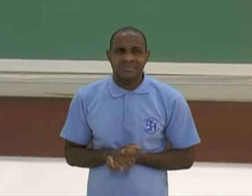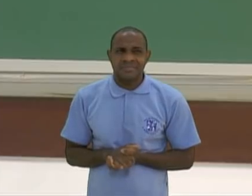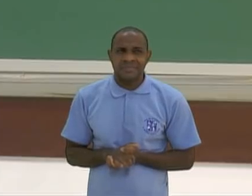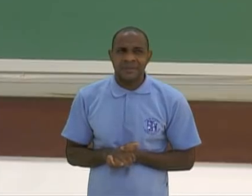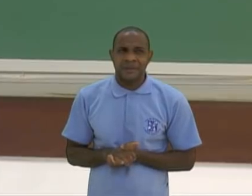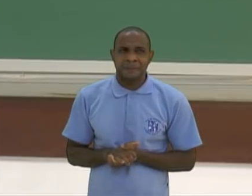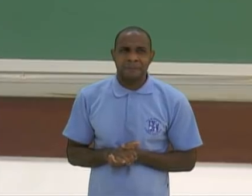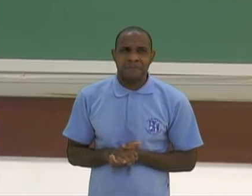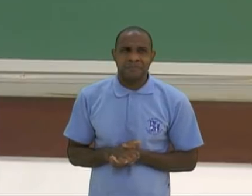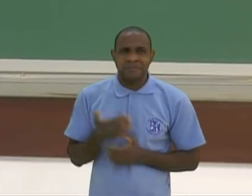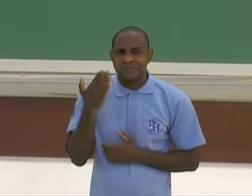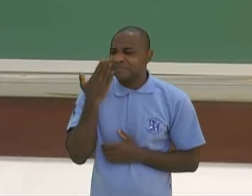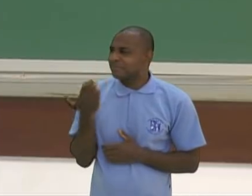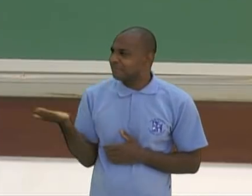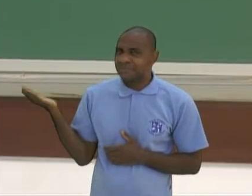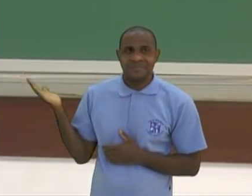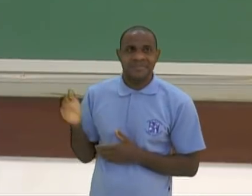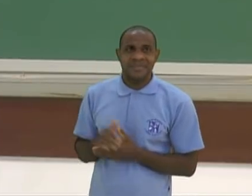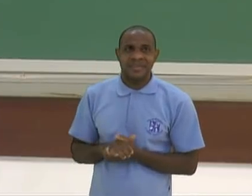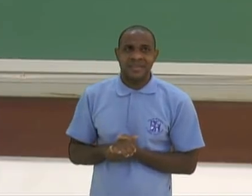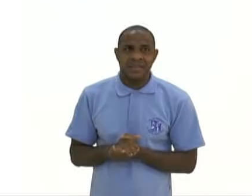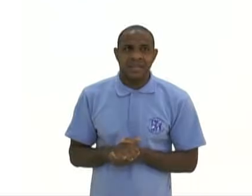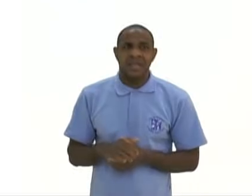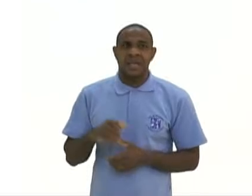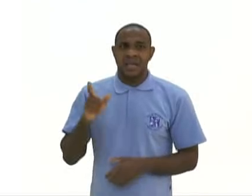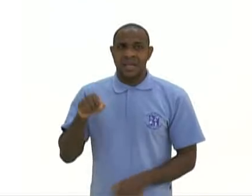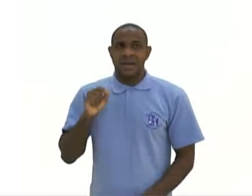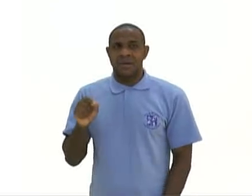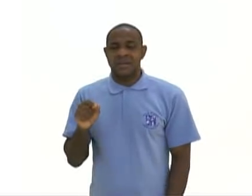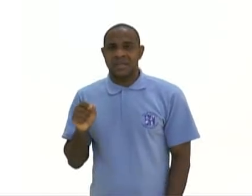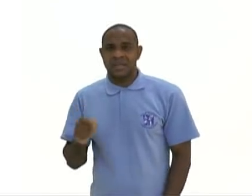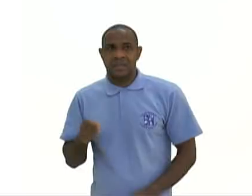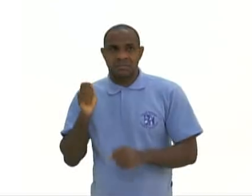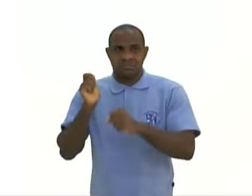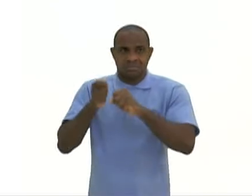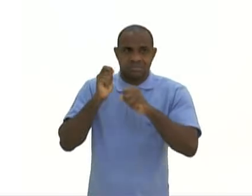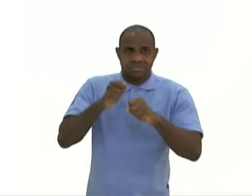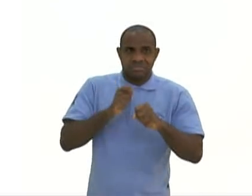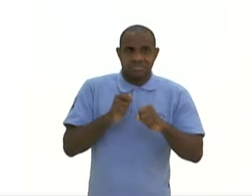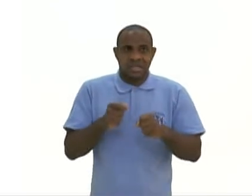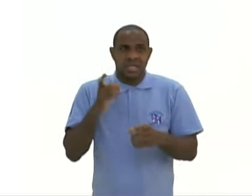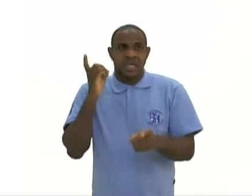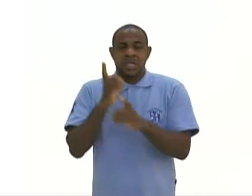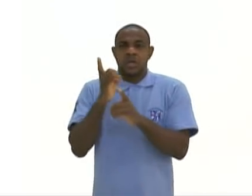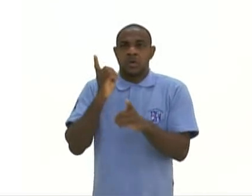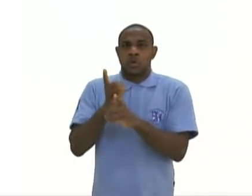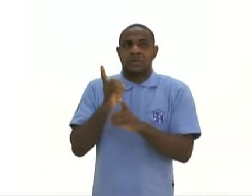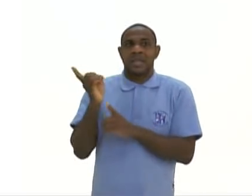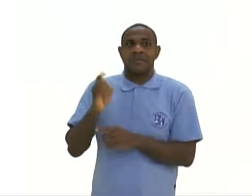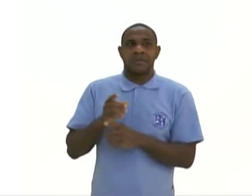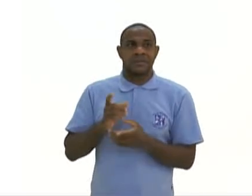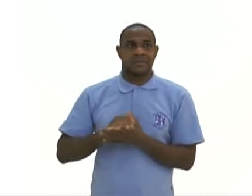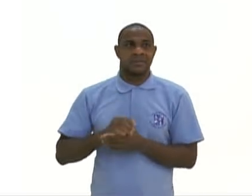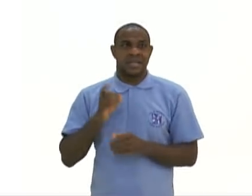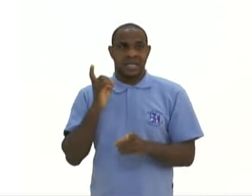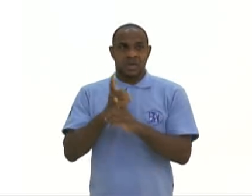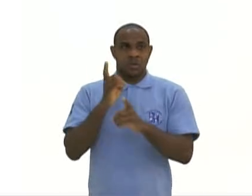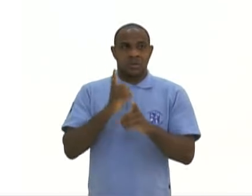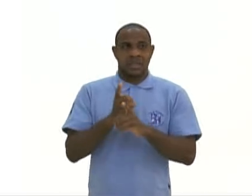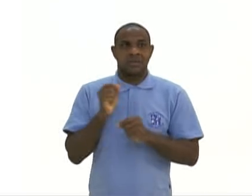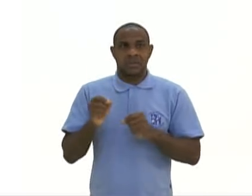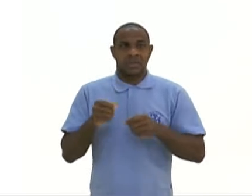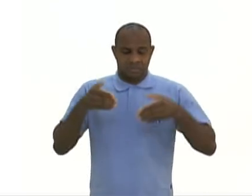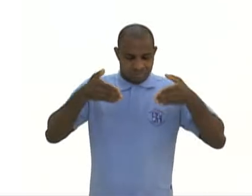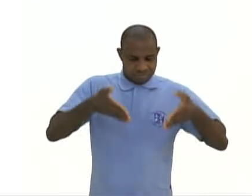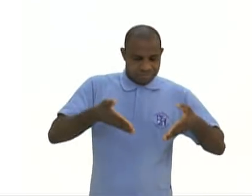Esses relevos assim, né? É uma imagem de um relevo encontrado no sarcófago do Porto Natium, de um general romano. Hoje a peça arqueológica se